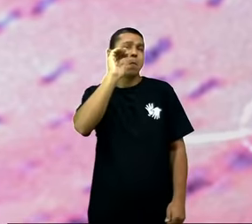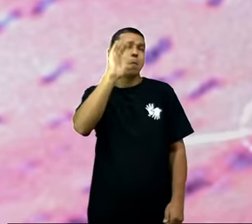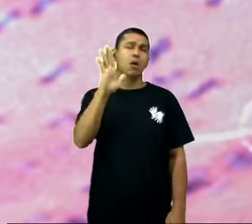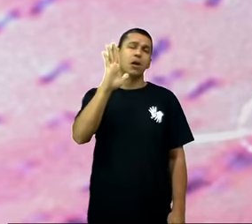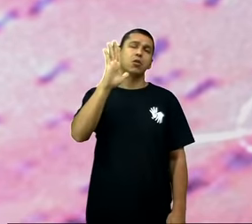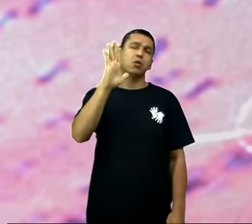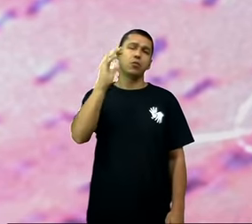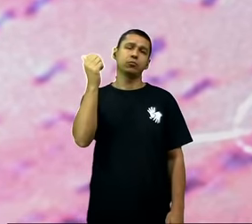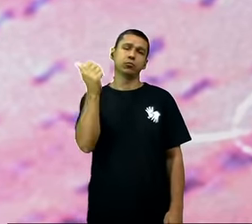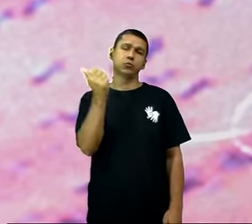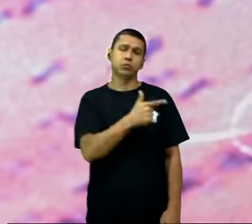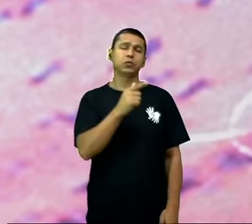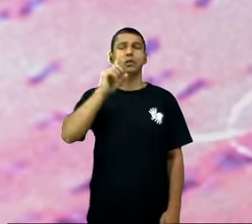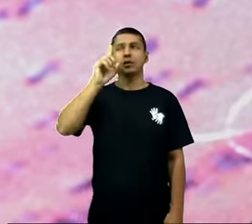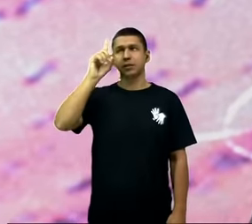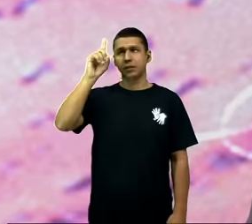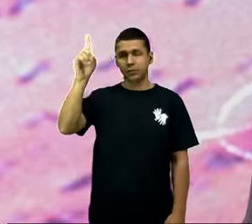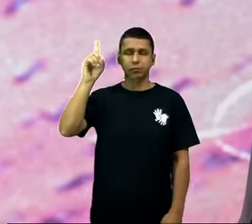coração.